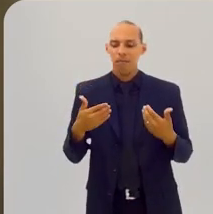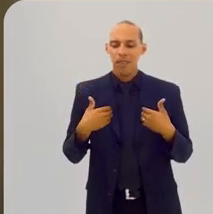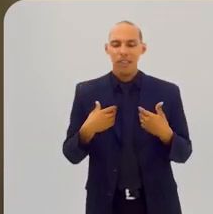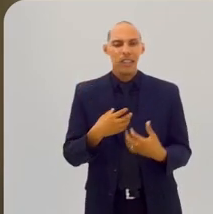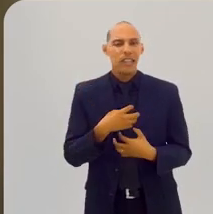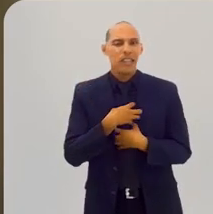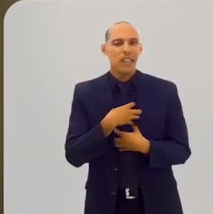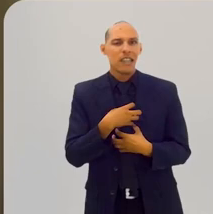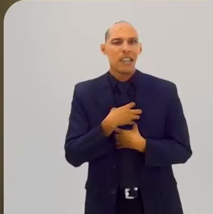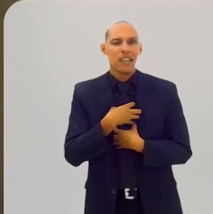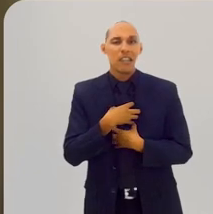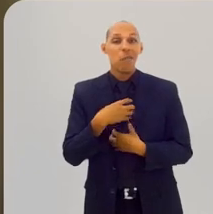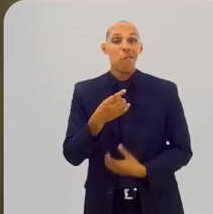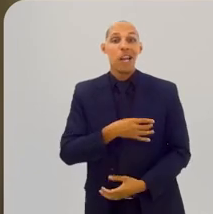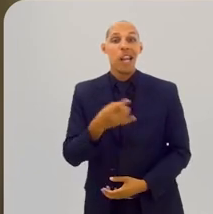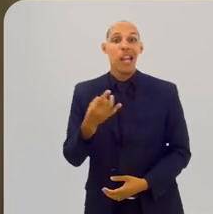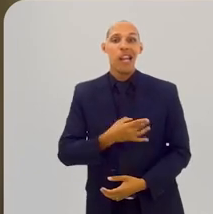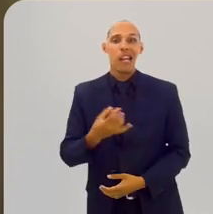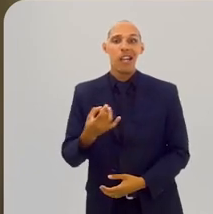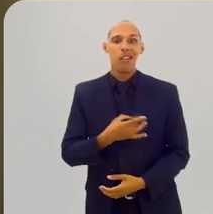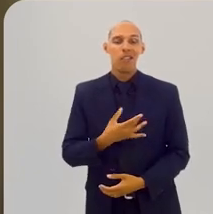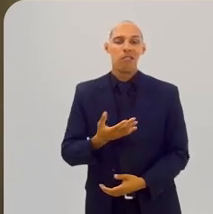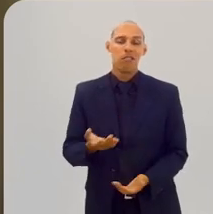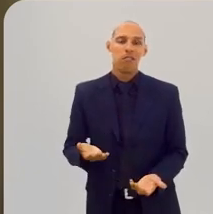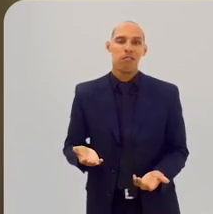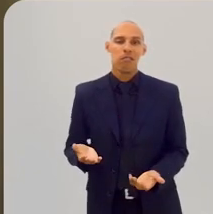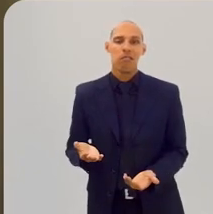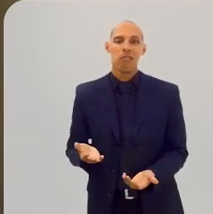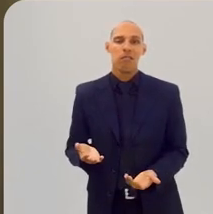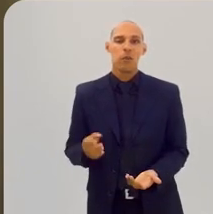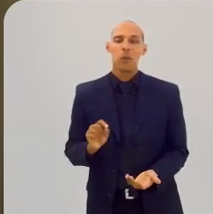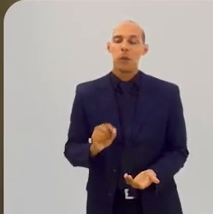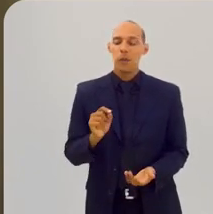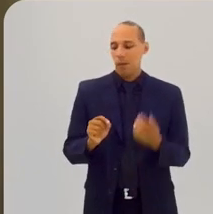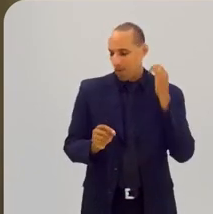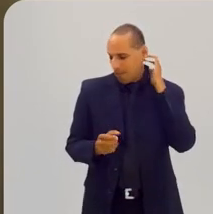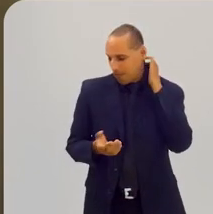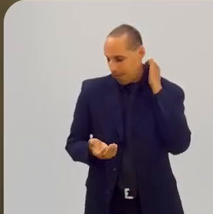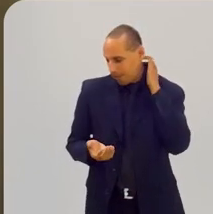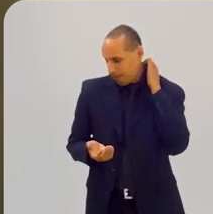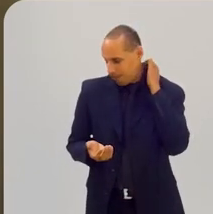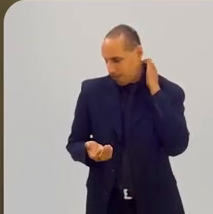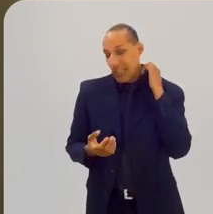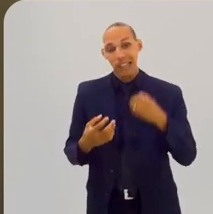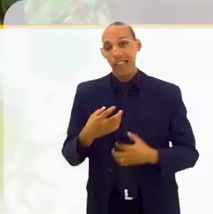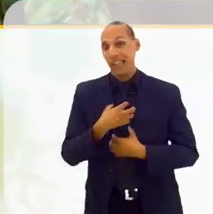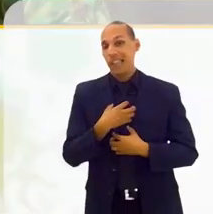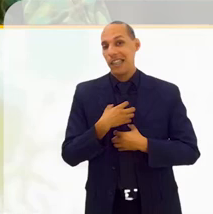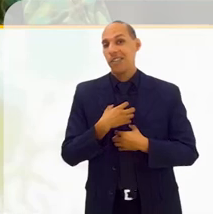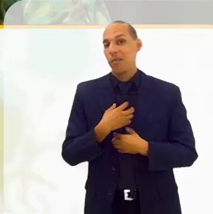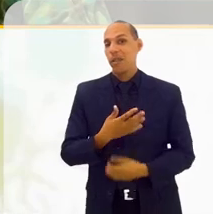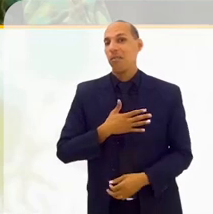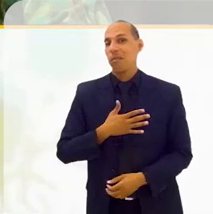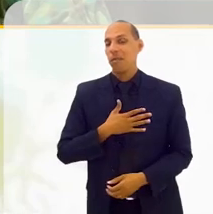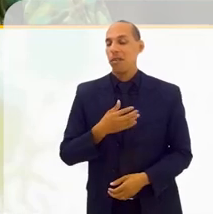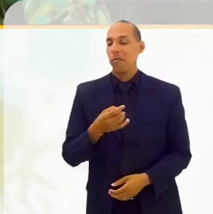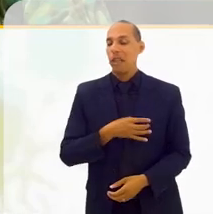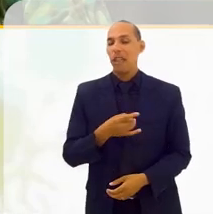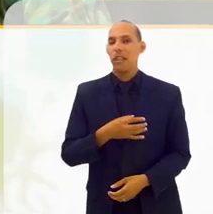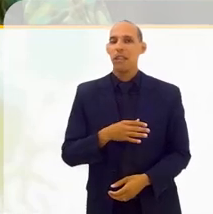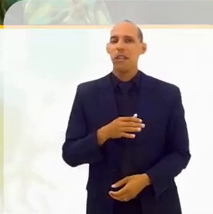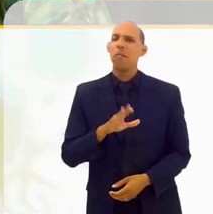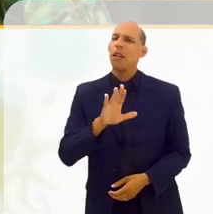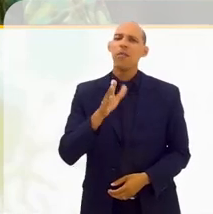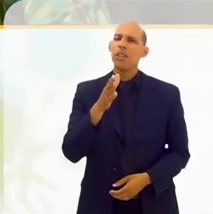comecei realmente a me sentir com medo dos meus próprios dos meus próprios pensamentos as suas ações